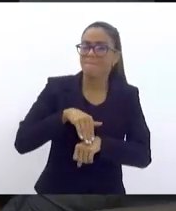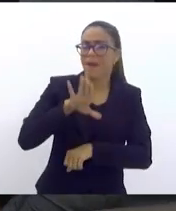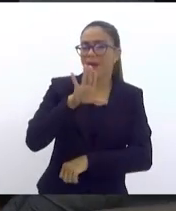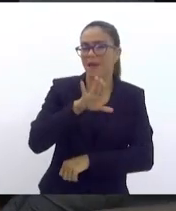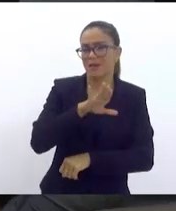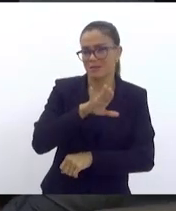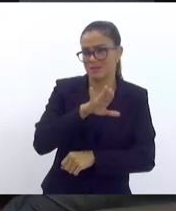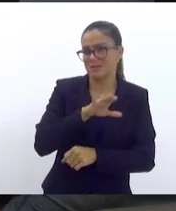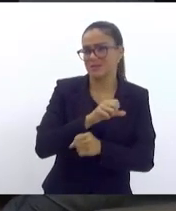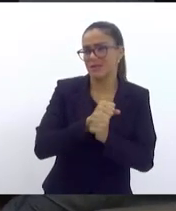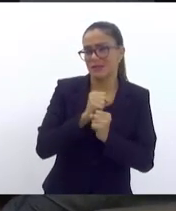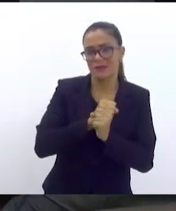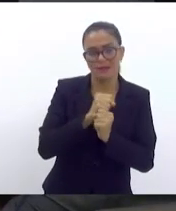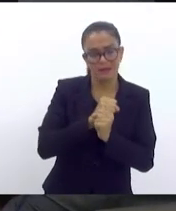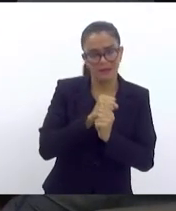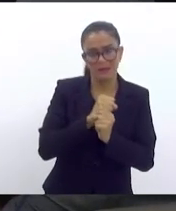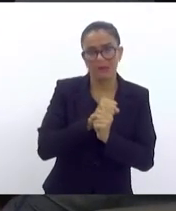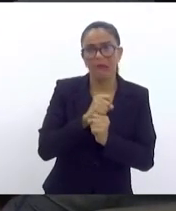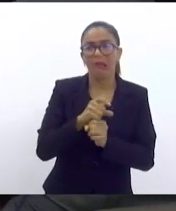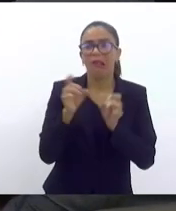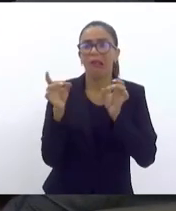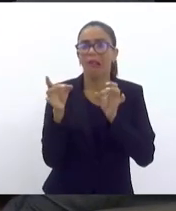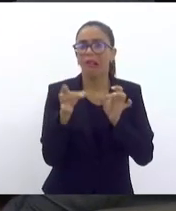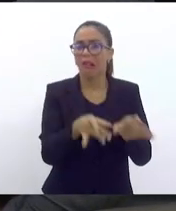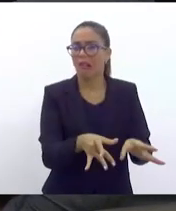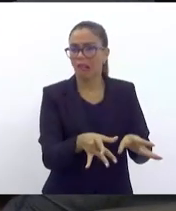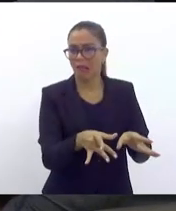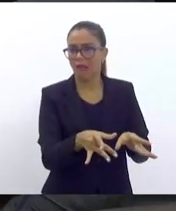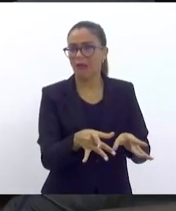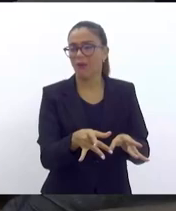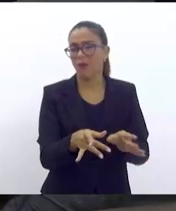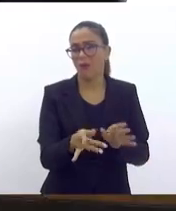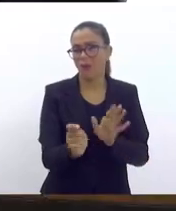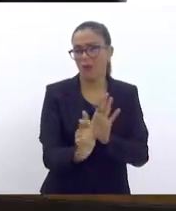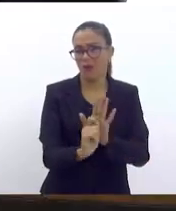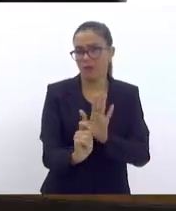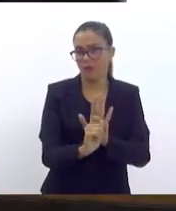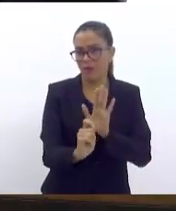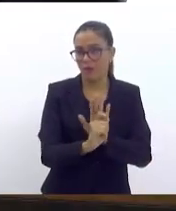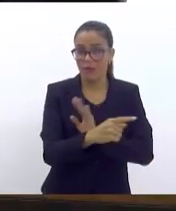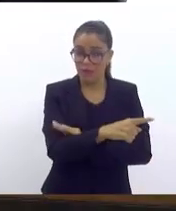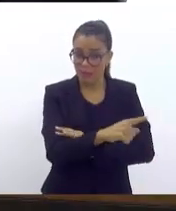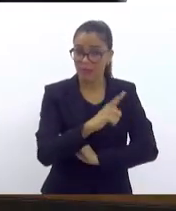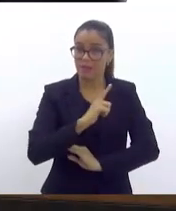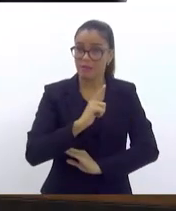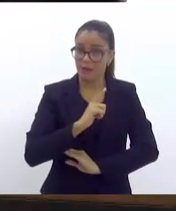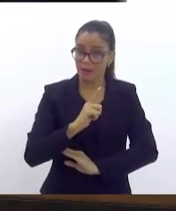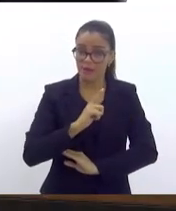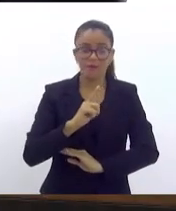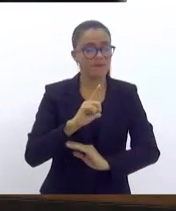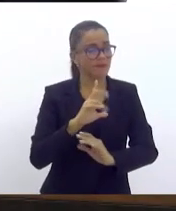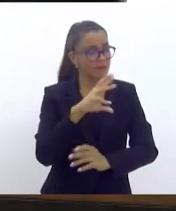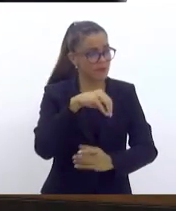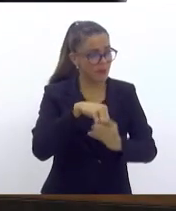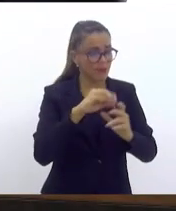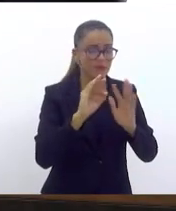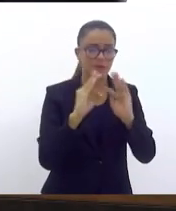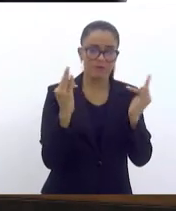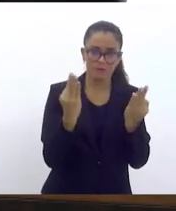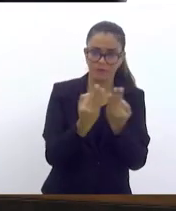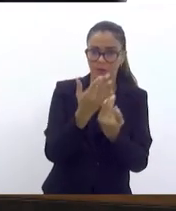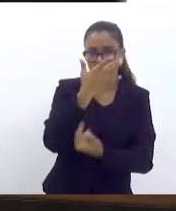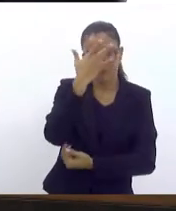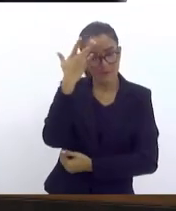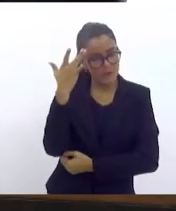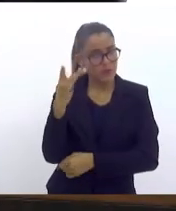ele é já deixou de ser um dependente químico ele também teve na sua família pessoas